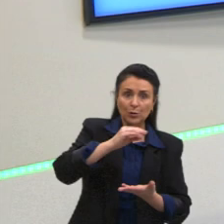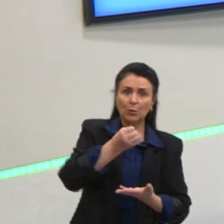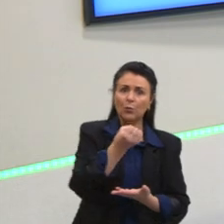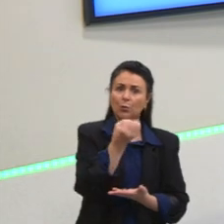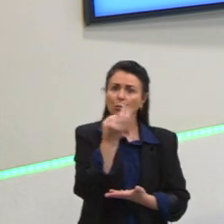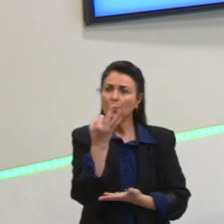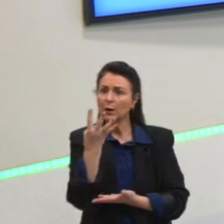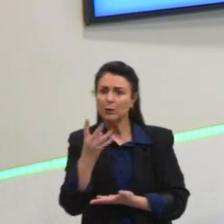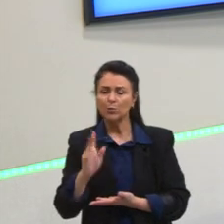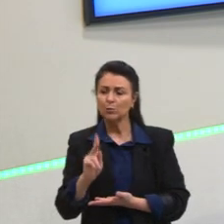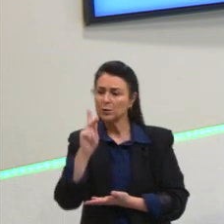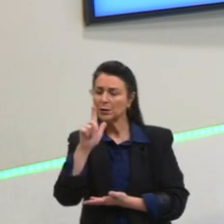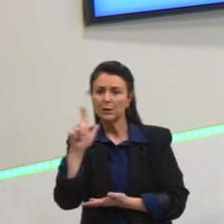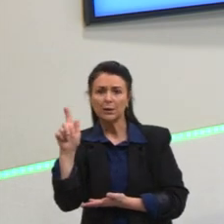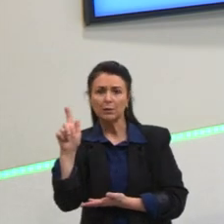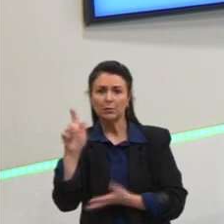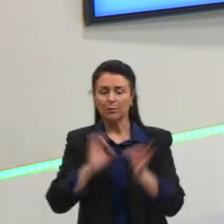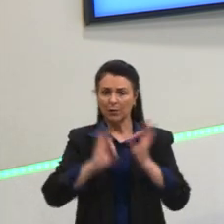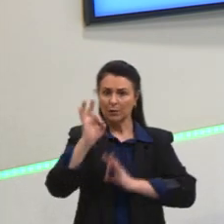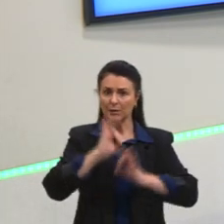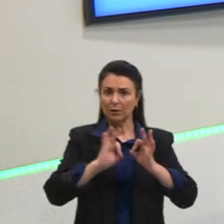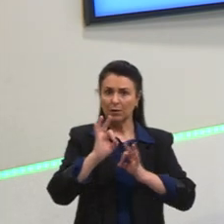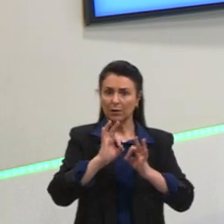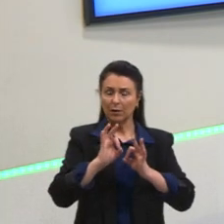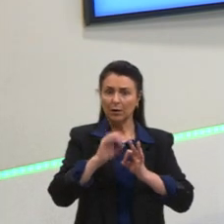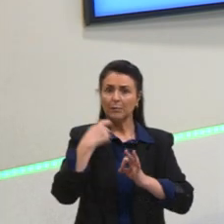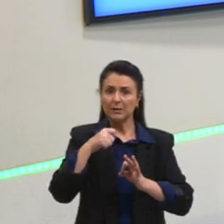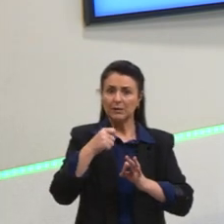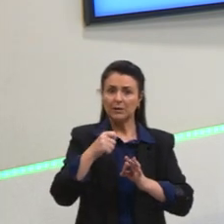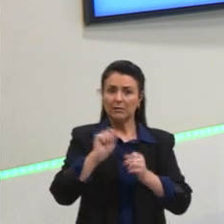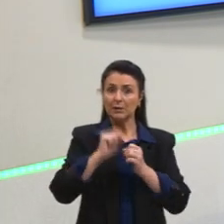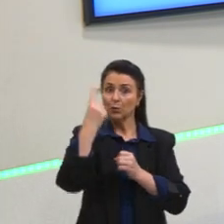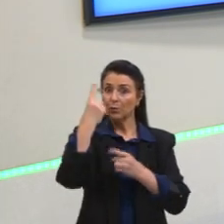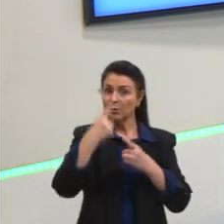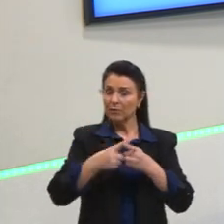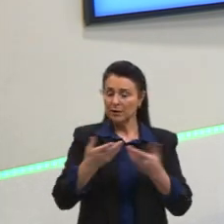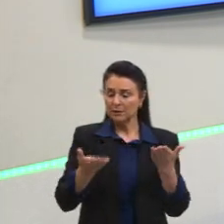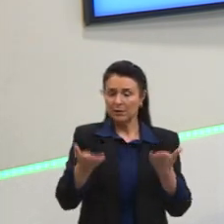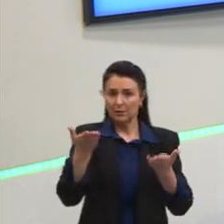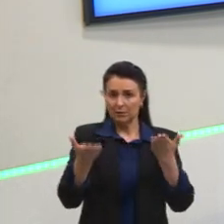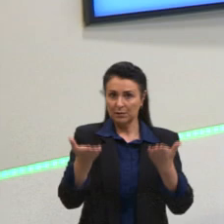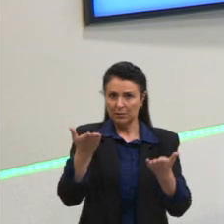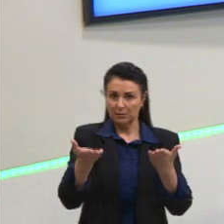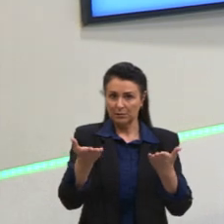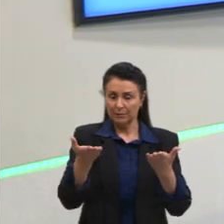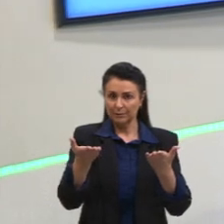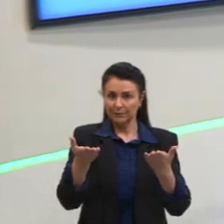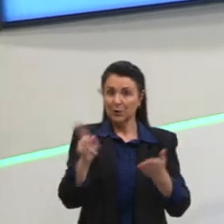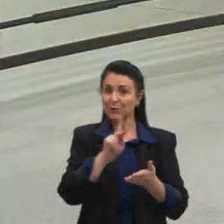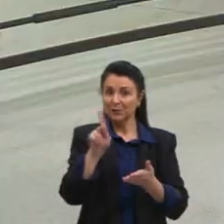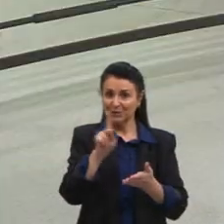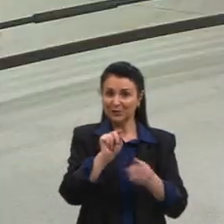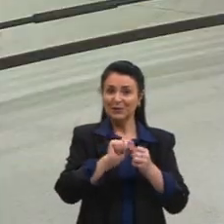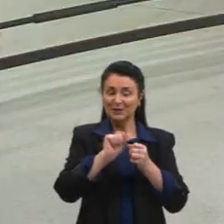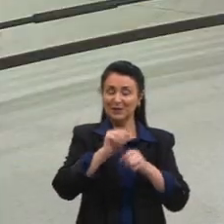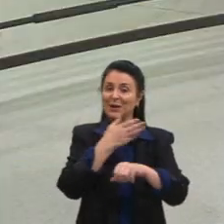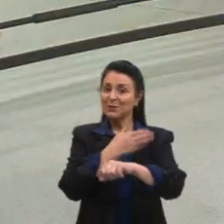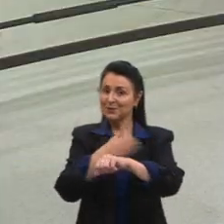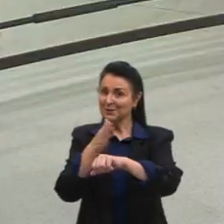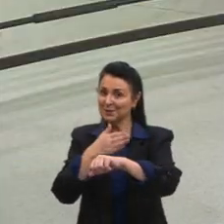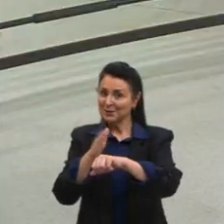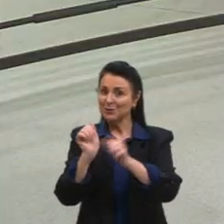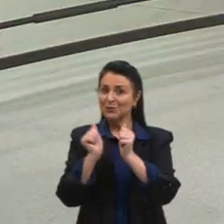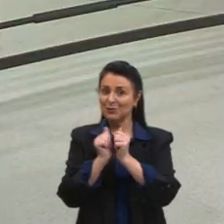vou montar então vou fazer a executando apenas uma pesagem então eu vou para o quadro ele para poder fazer esse exercício